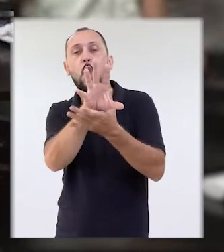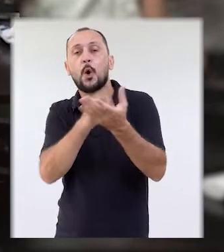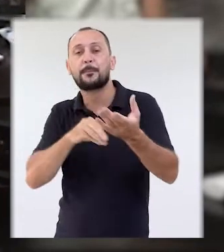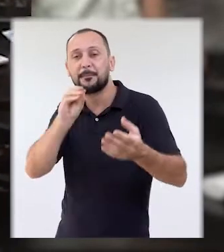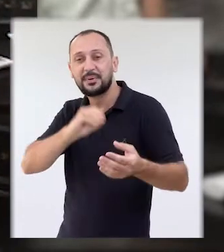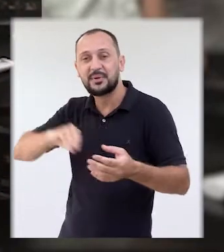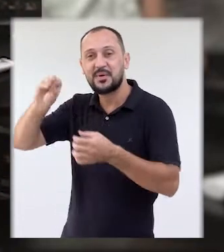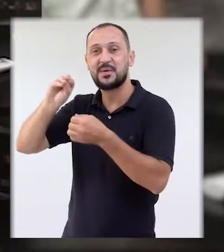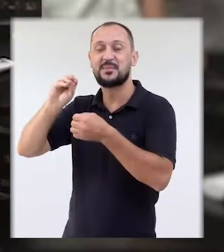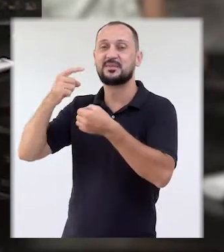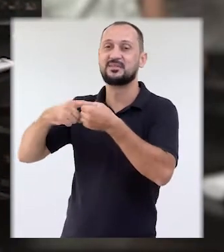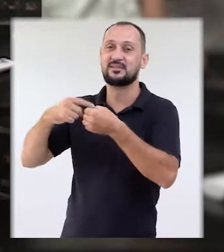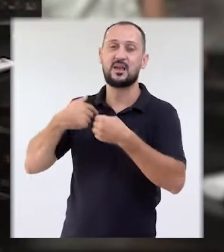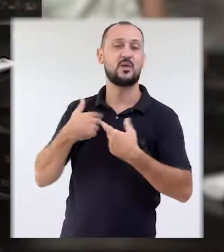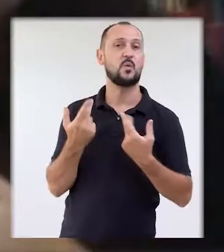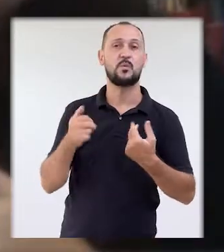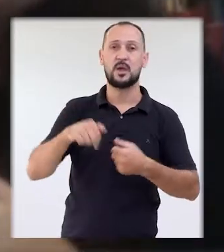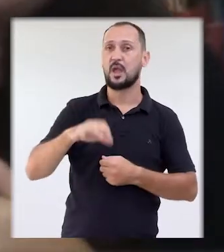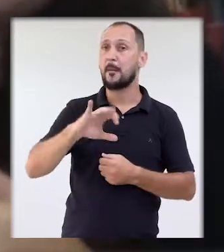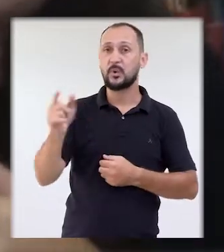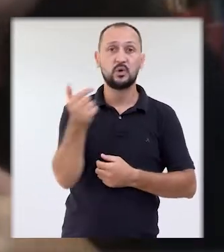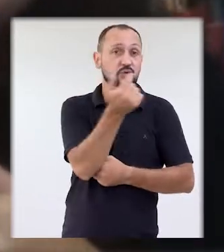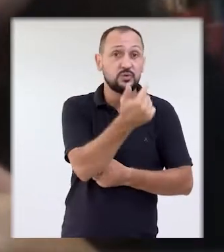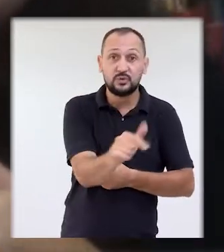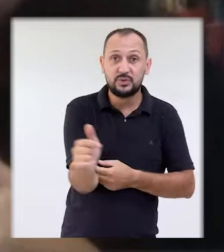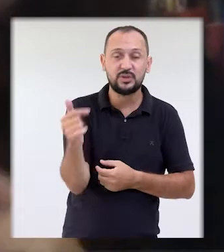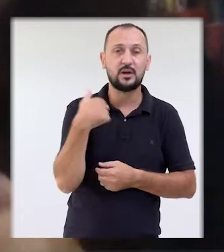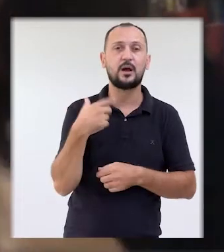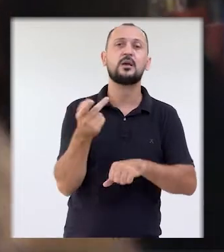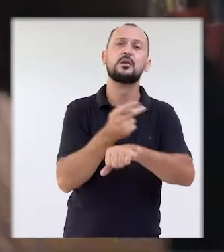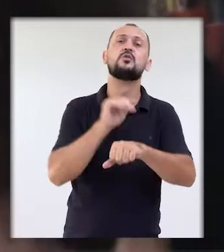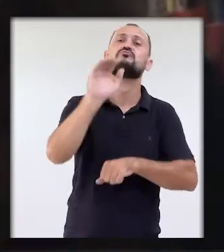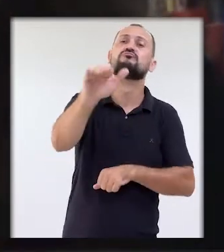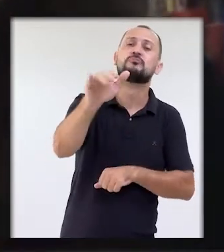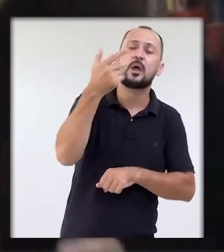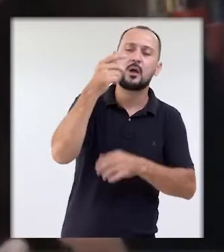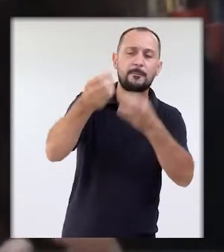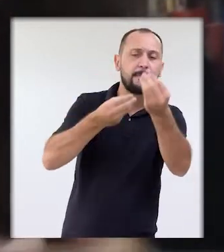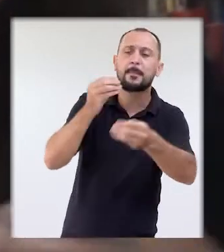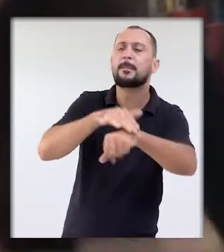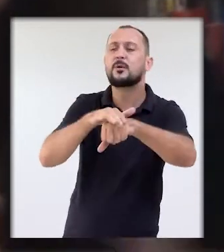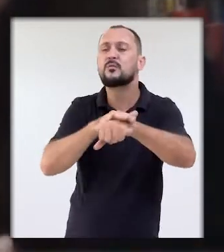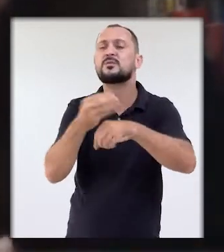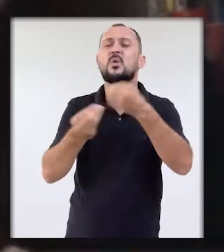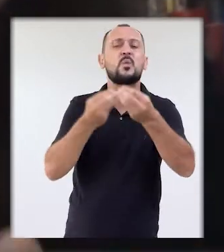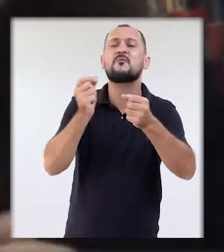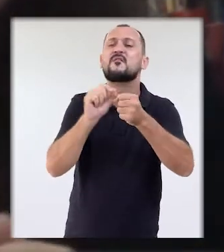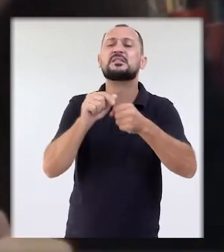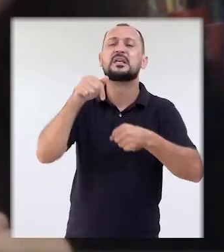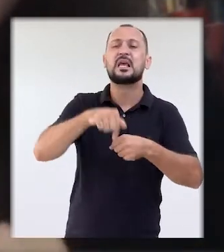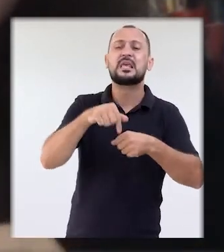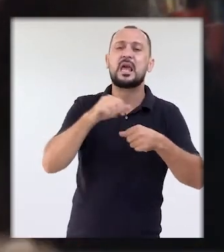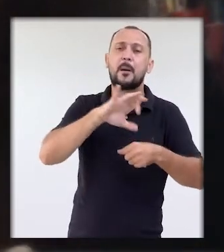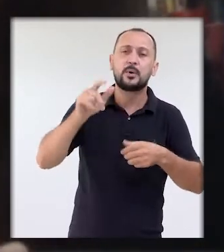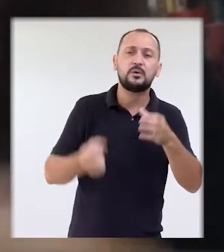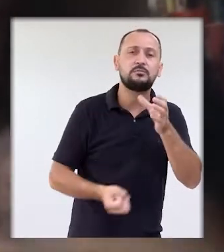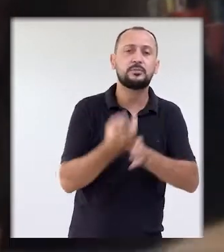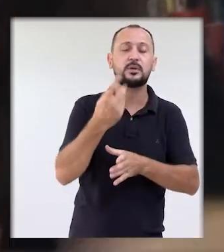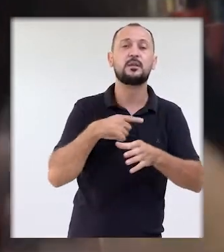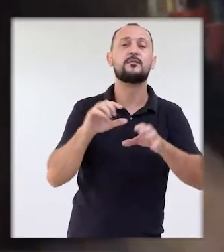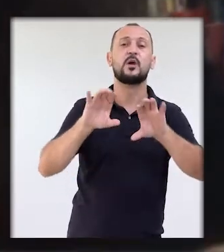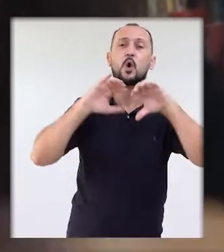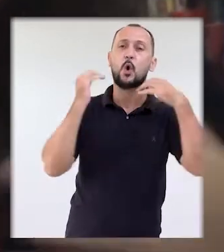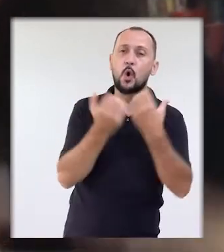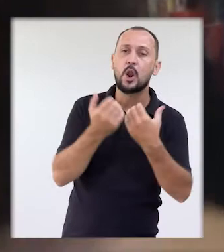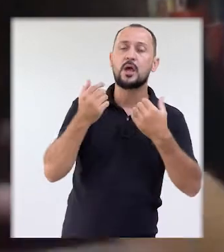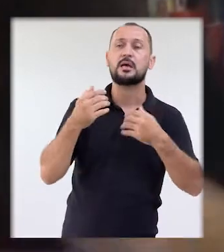espalhando, espalhando, espalhando. Foi o que aconteceu comigo. Eu vi que não tinha em Campo Grande, busquei as meninas, perguntei como que eu poderia implantar. Aí a gente